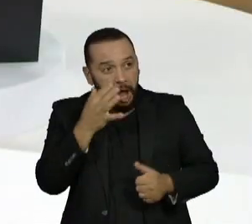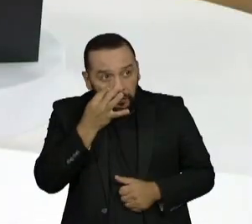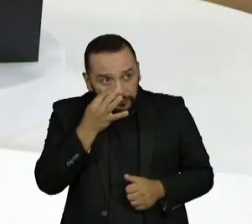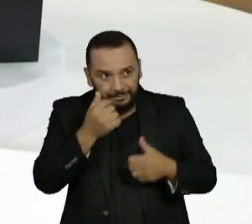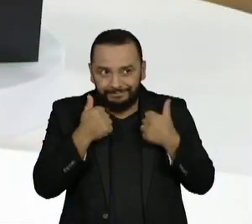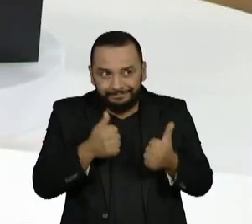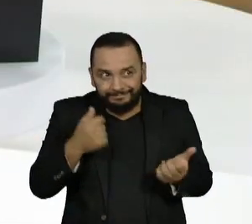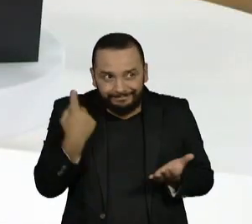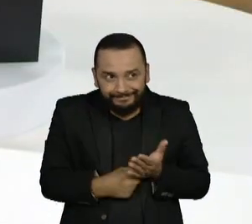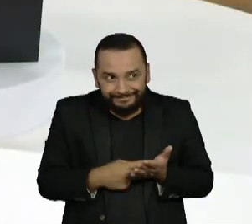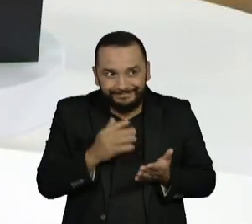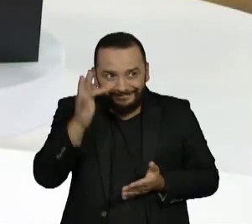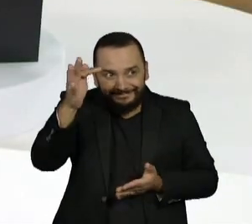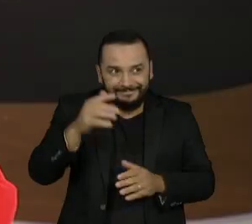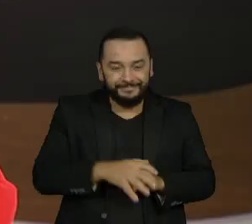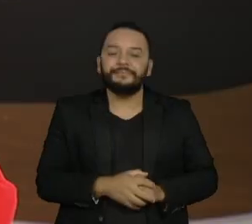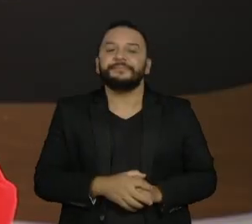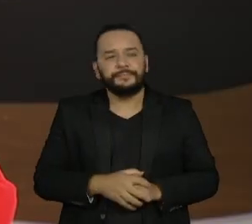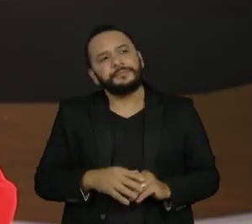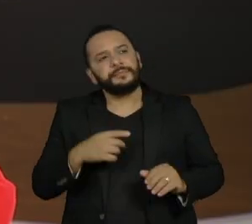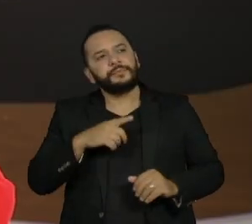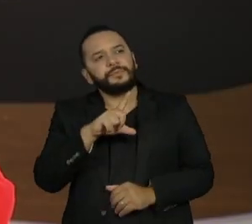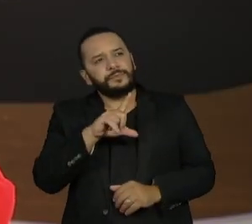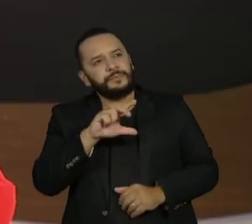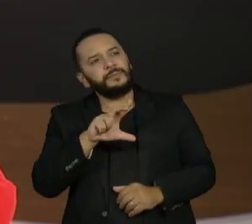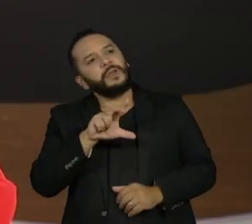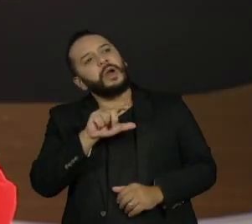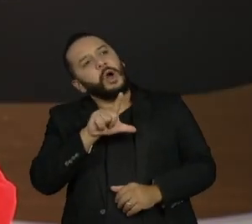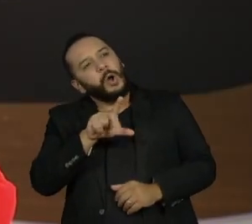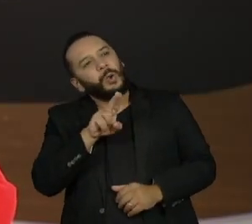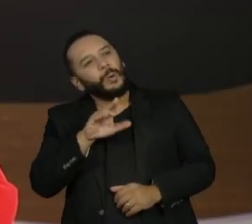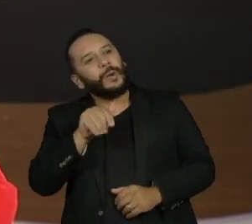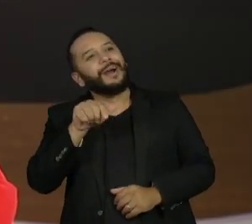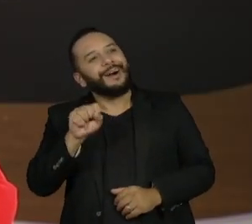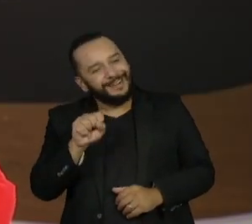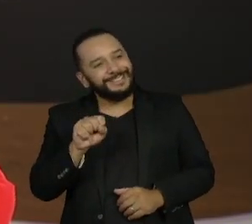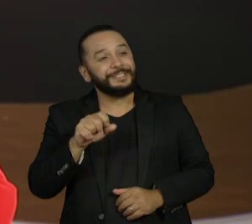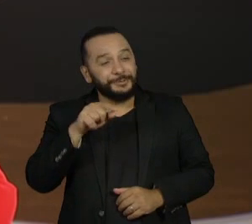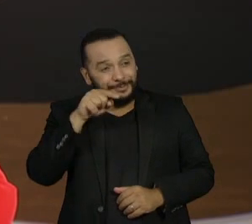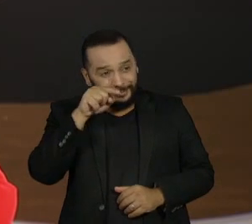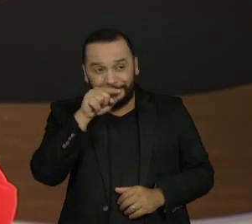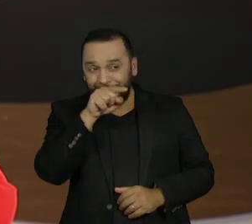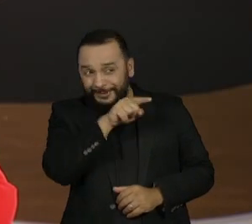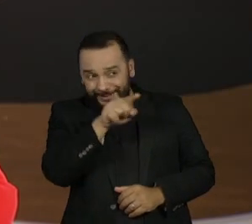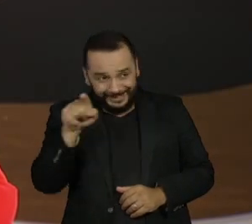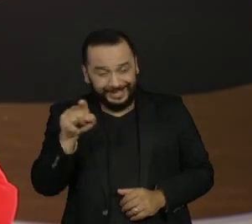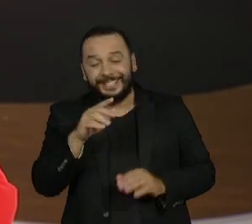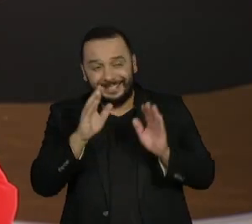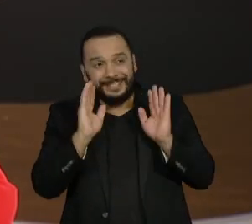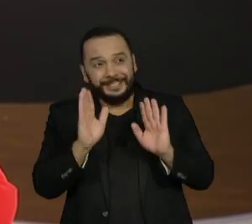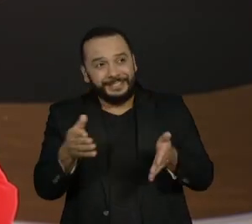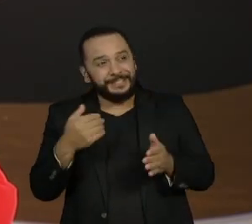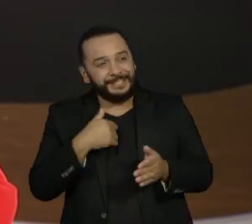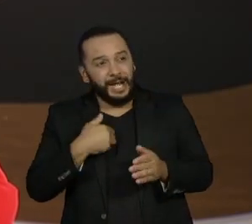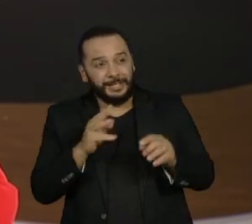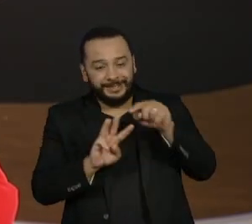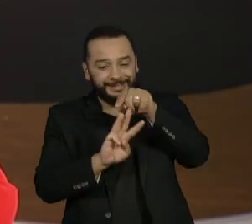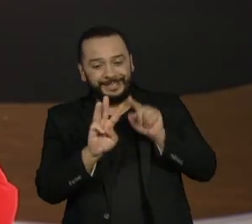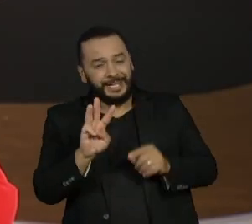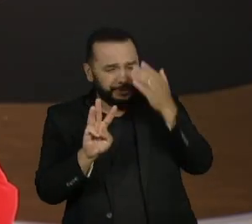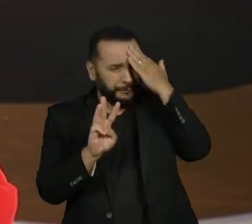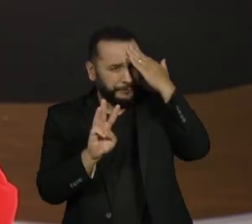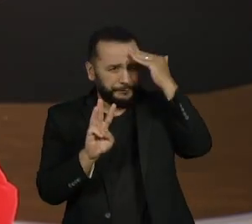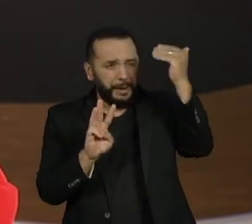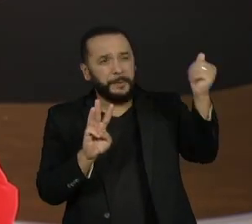Lucas, vou começar perguntando para você, como aí o porta-voz dos ratazanas, como vocês são conhecidos, o que você tem